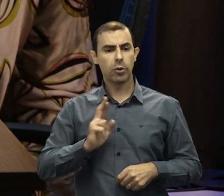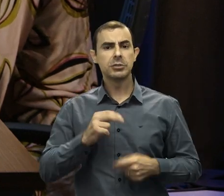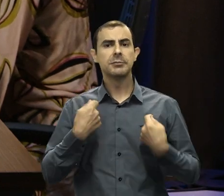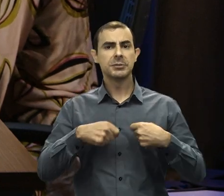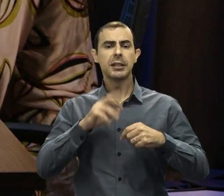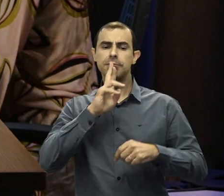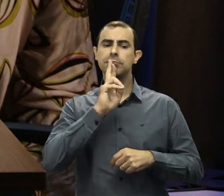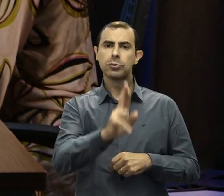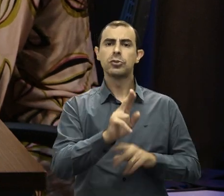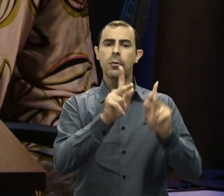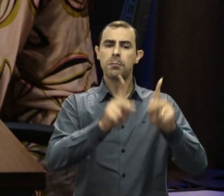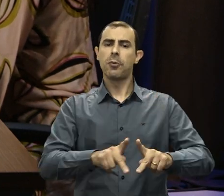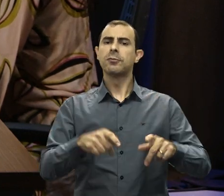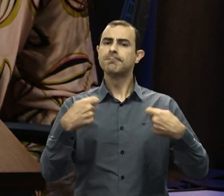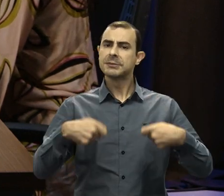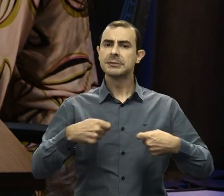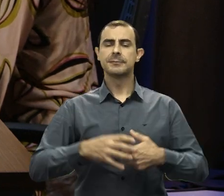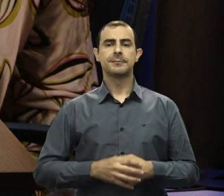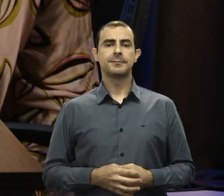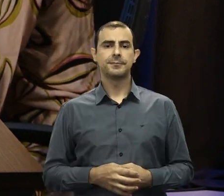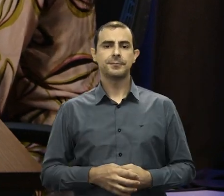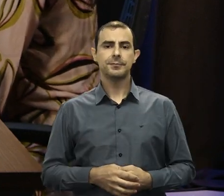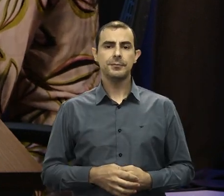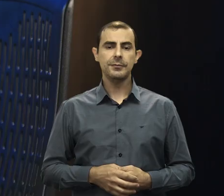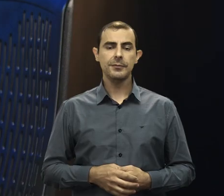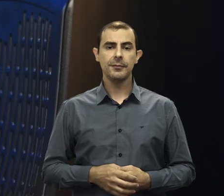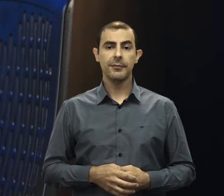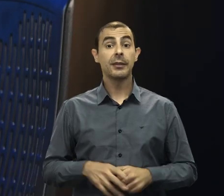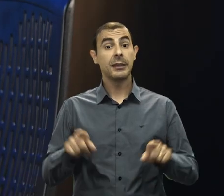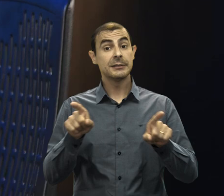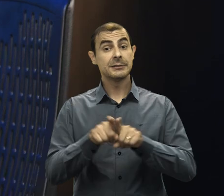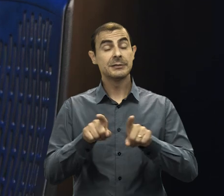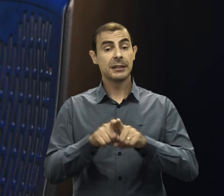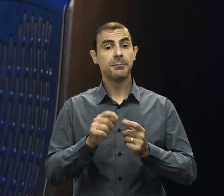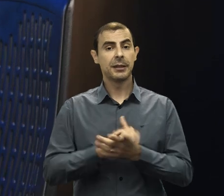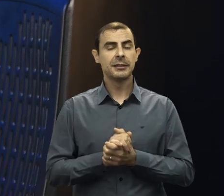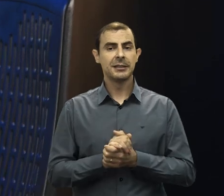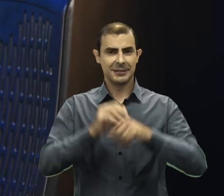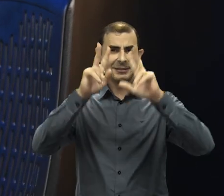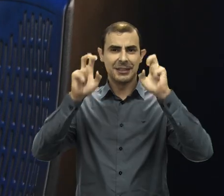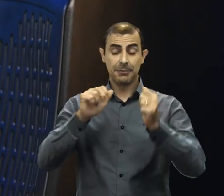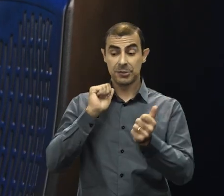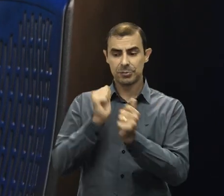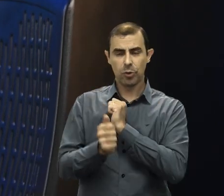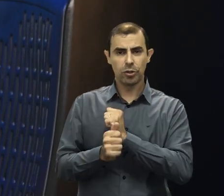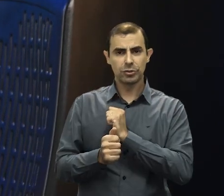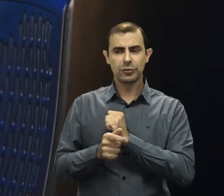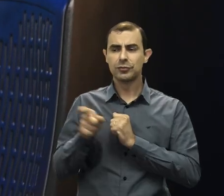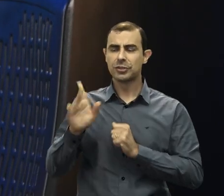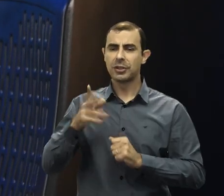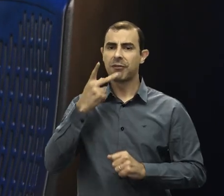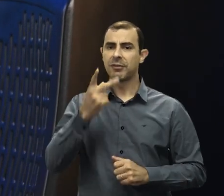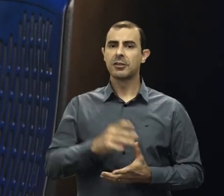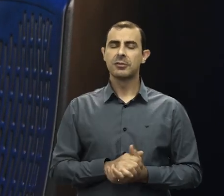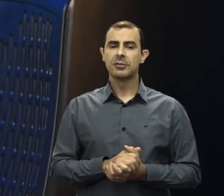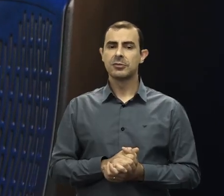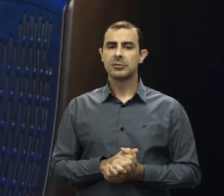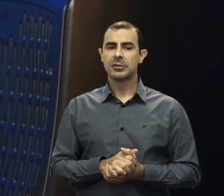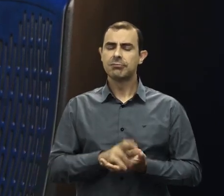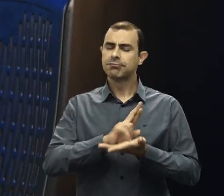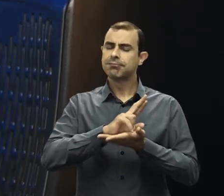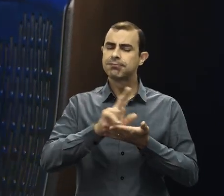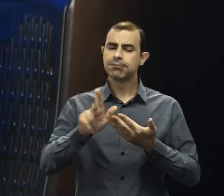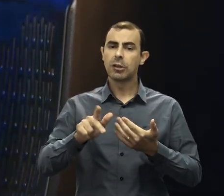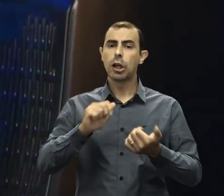dar a resposta que a população espera da gente. Inclusive, em relação a essa questão do esporte, você já citou um pouco de tudo